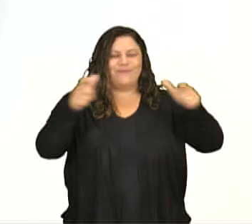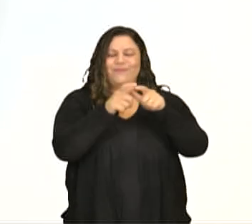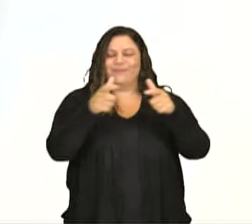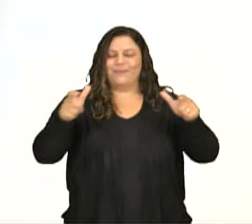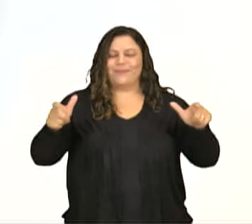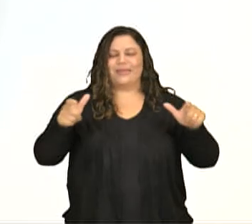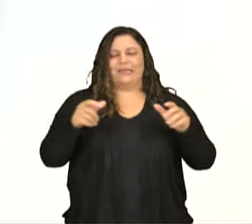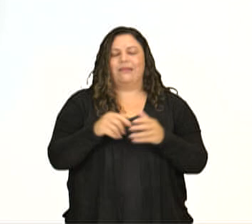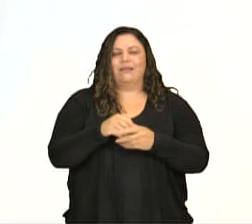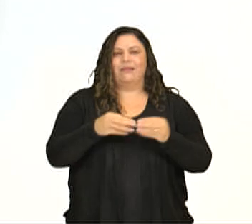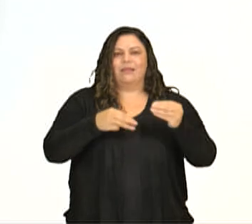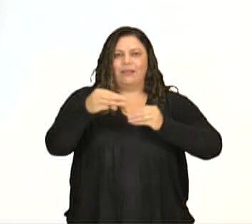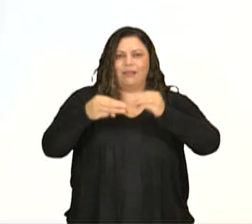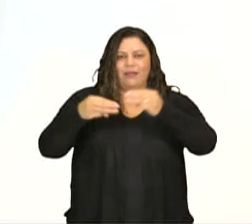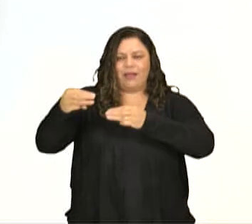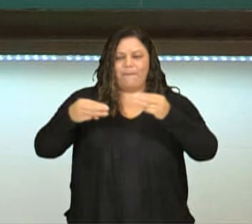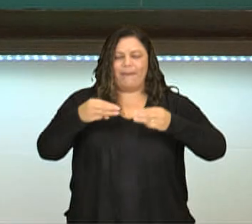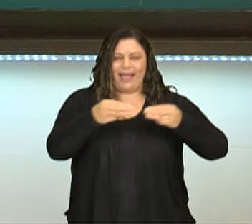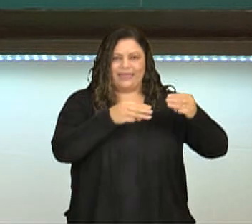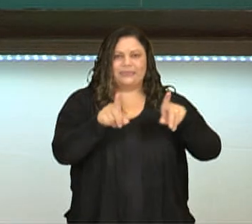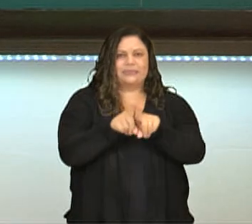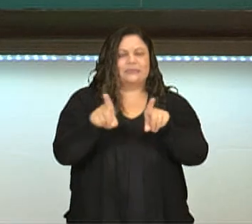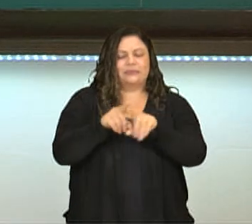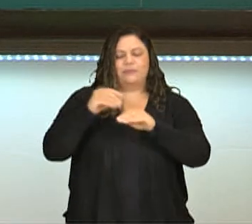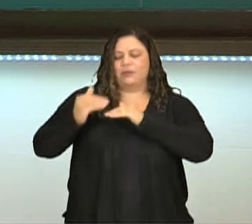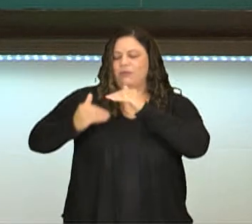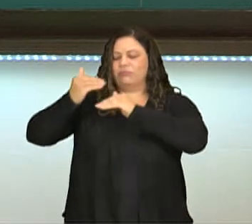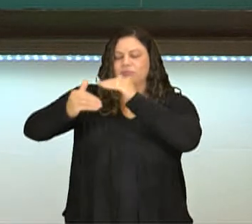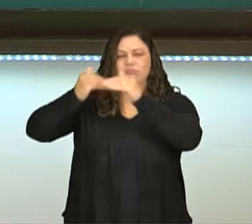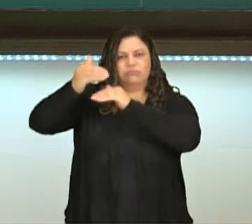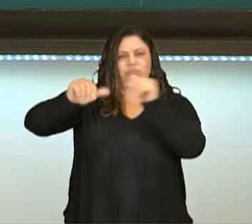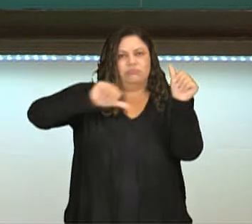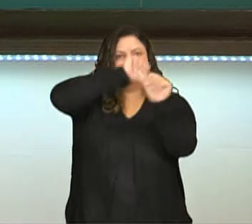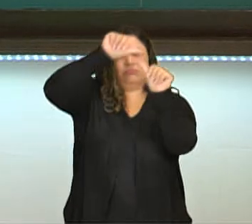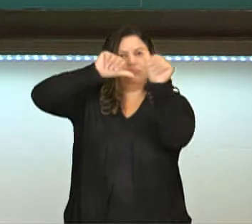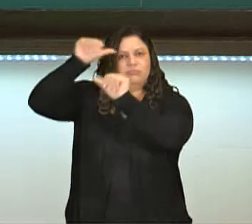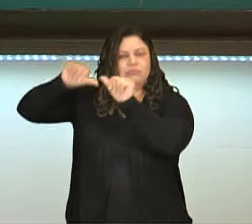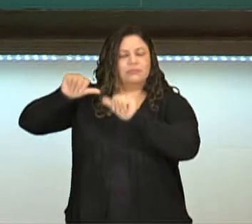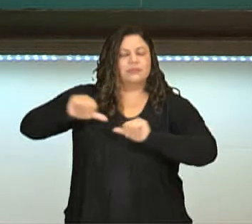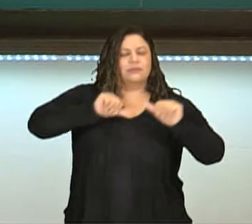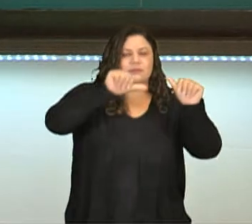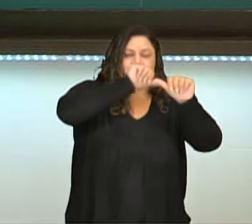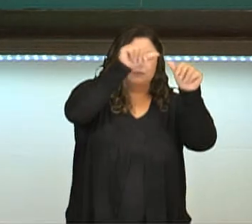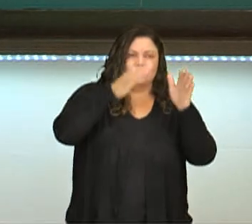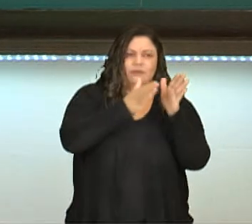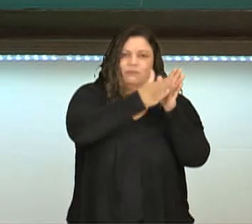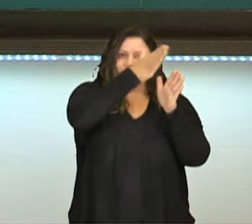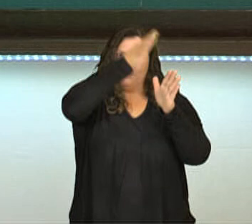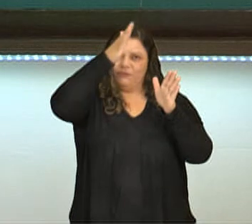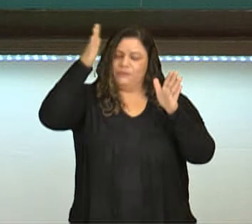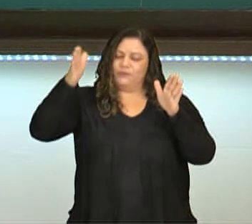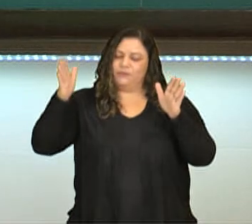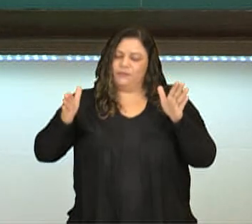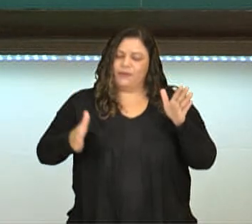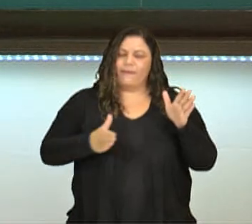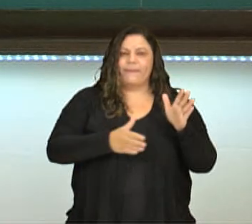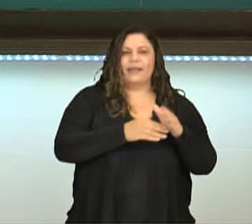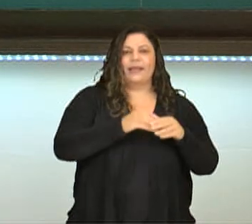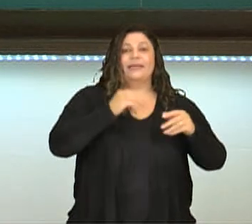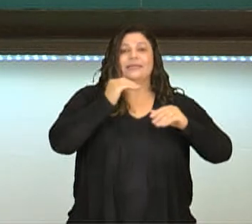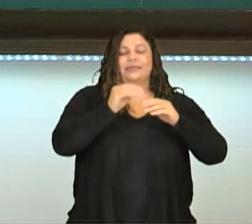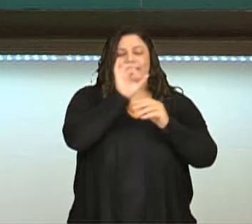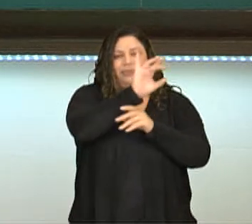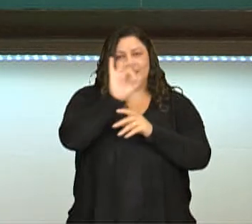tamanho e massa, conforme vai passando a fase do seu ciclo de crescimento. Claro, cada organismo tem seu ciclo